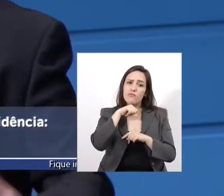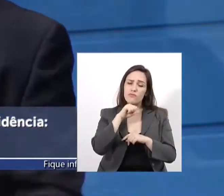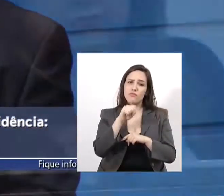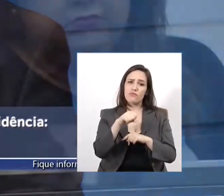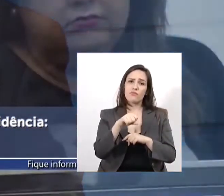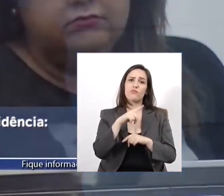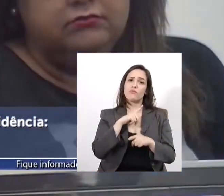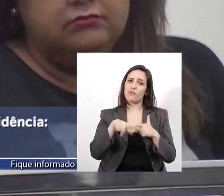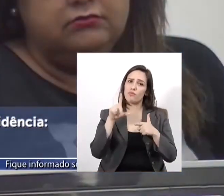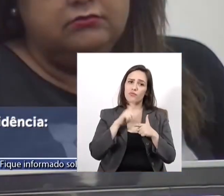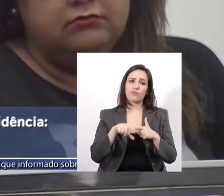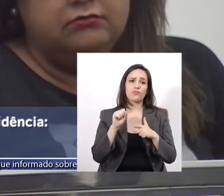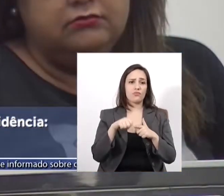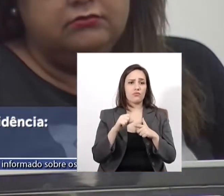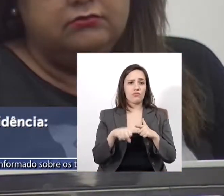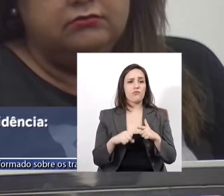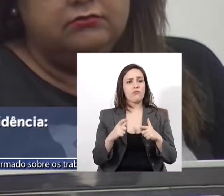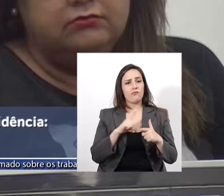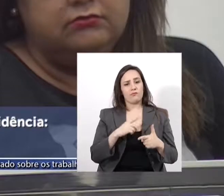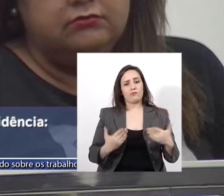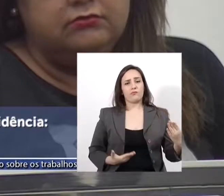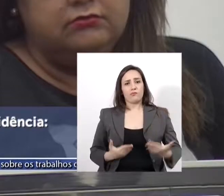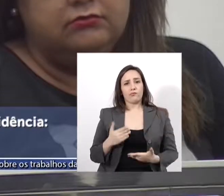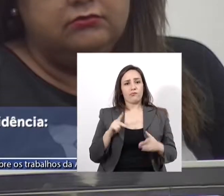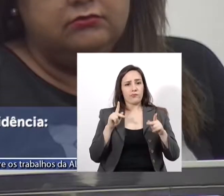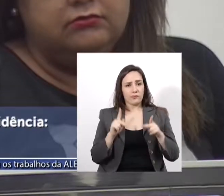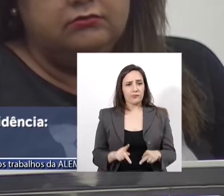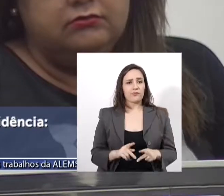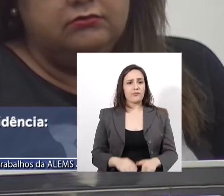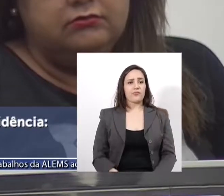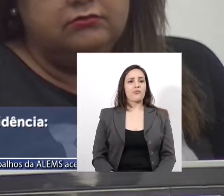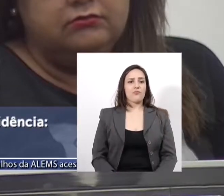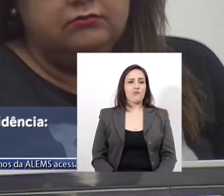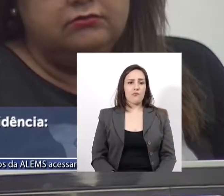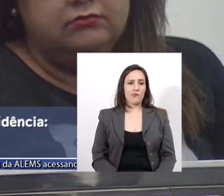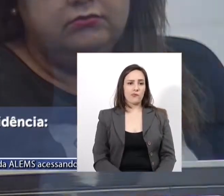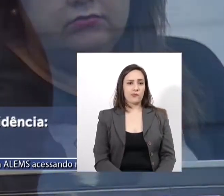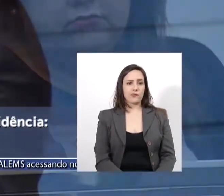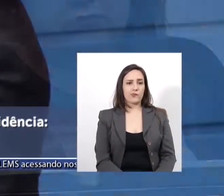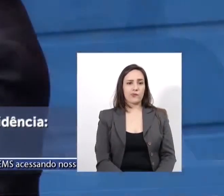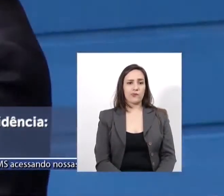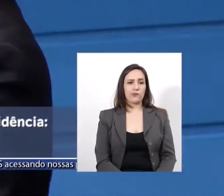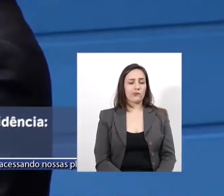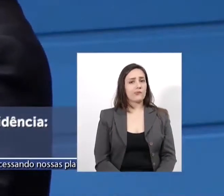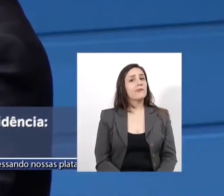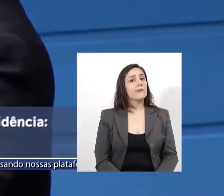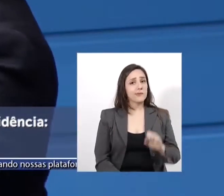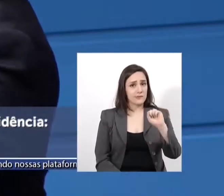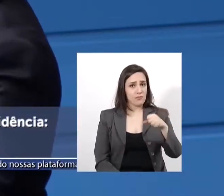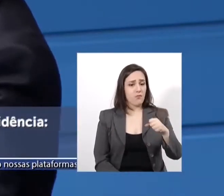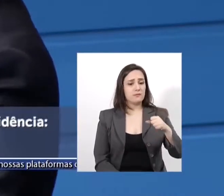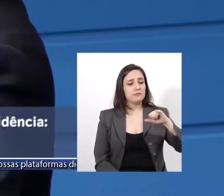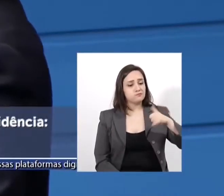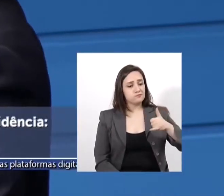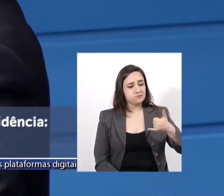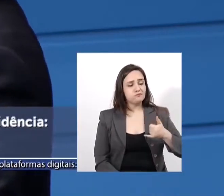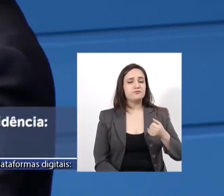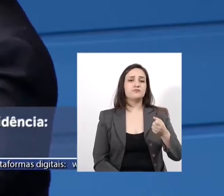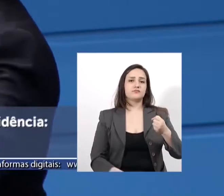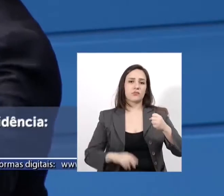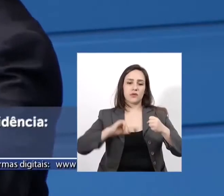temos um sistema de serviço público e no serviço particular que está causando esse sistema